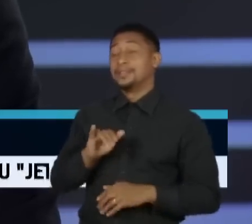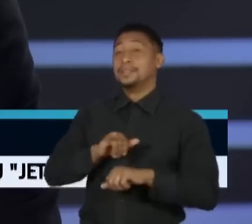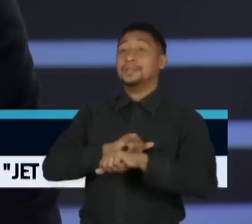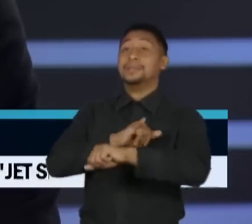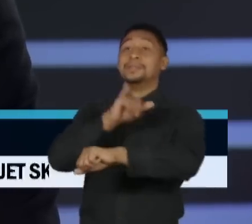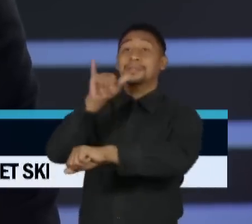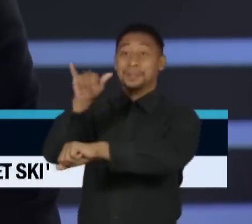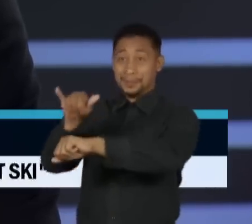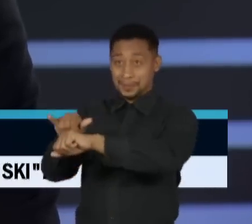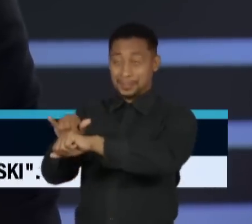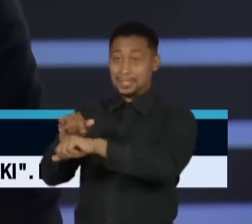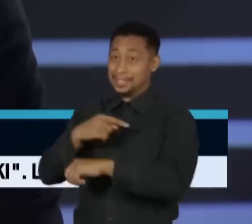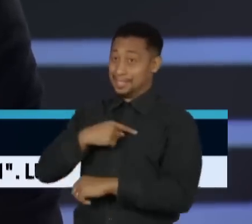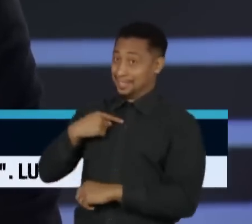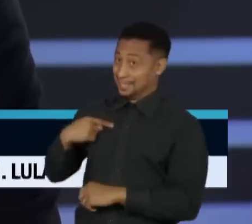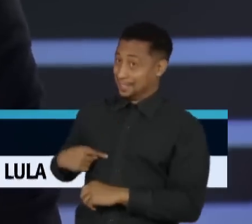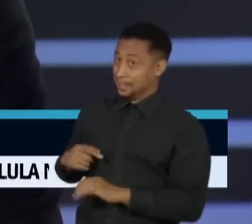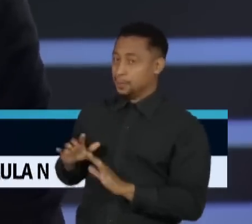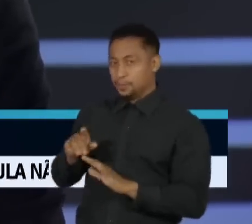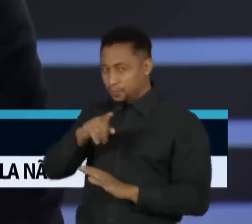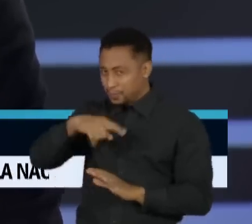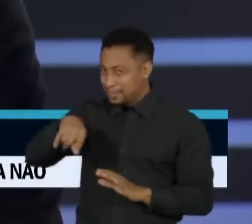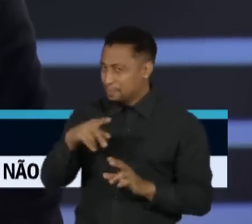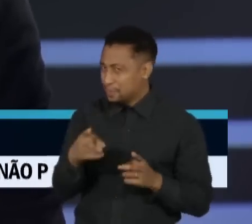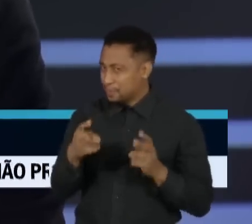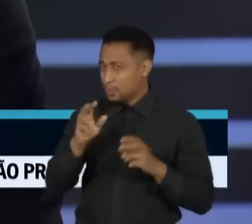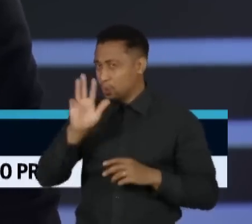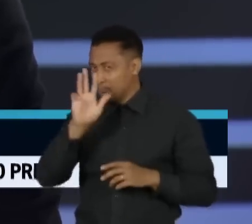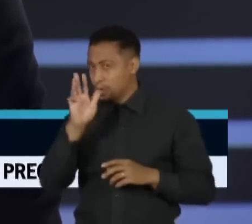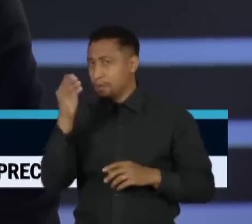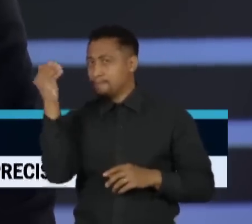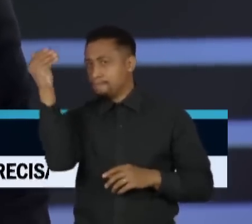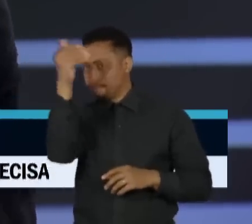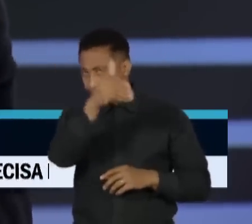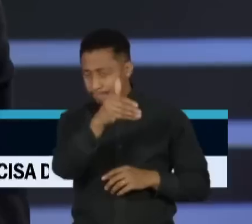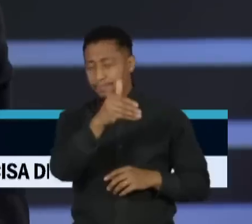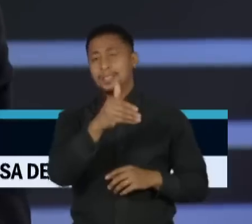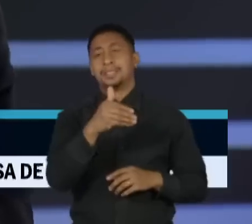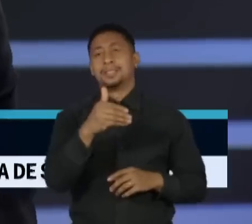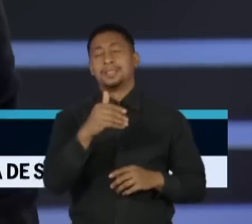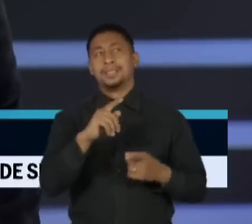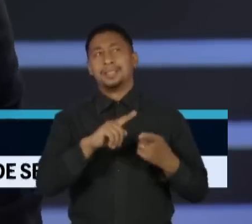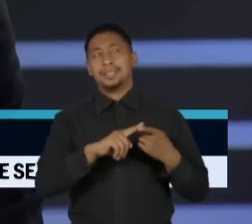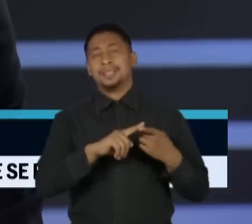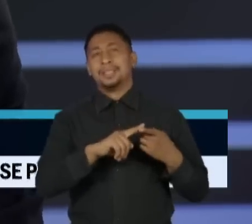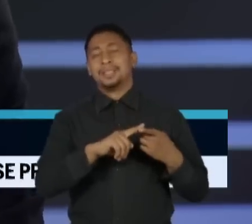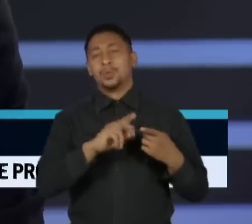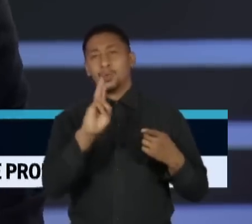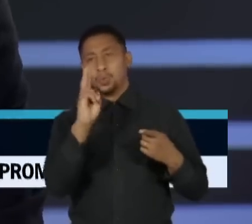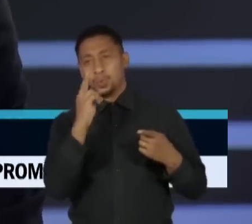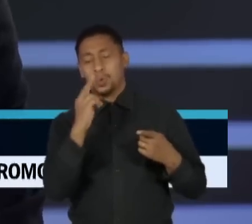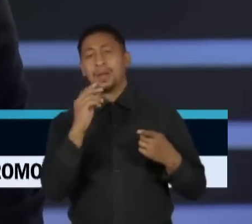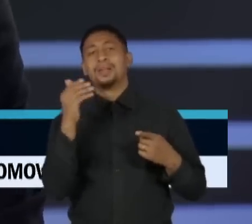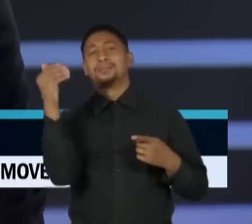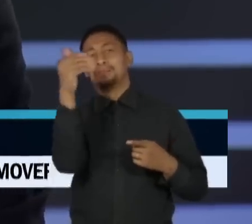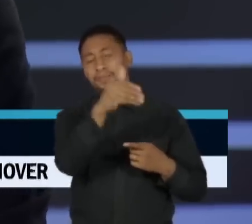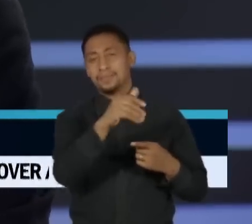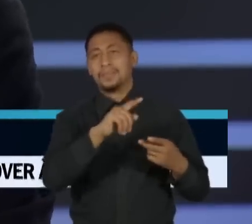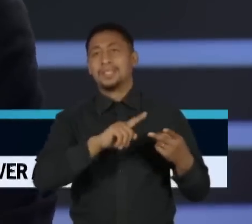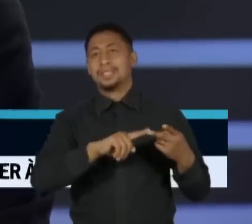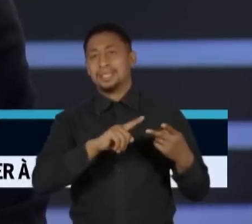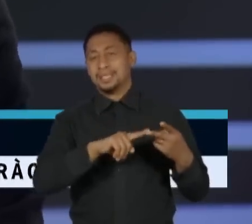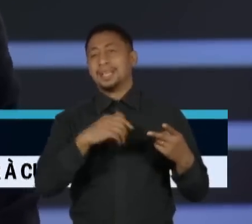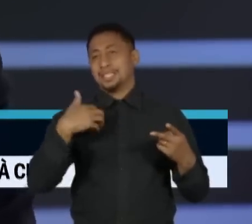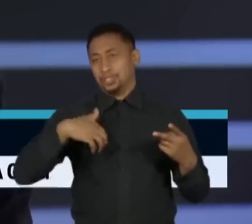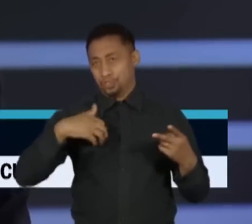que foi depois da viagem para a Argentina e para o Uruguai, ou seja, um sinal claro de que a prioridade é regional da política externa desse